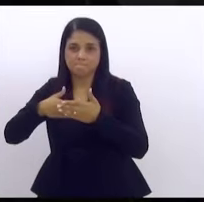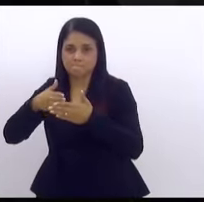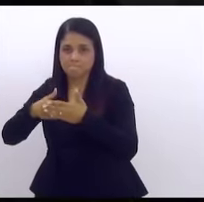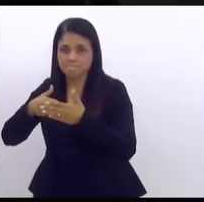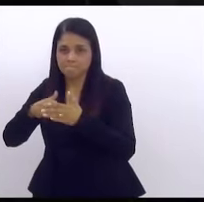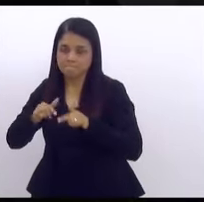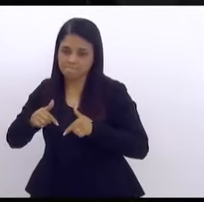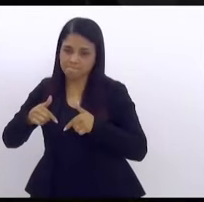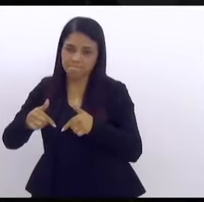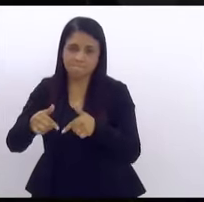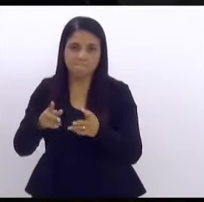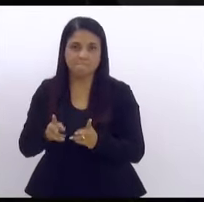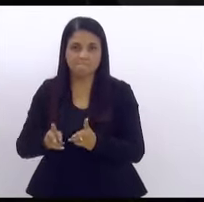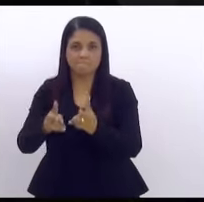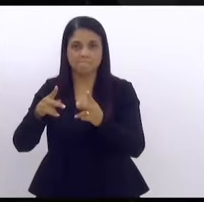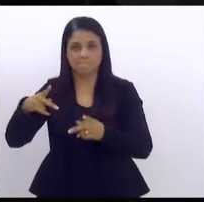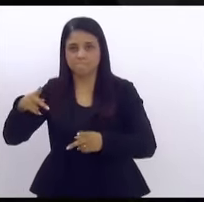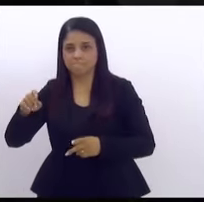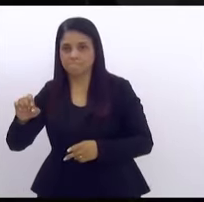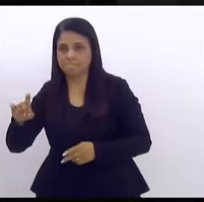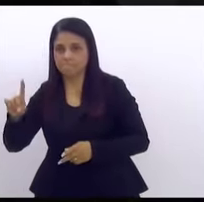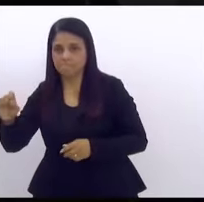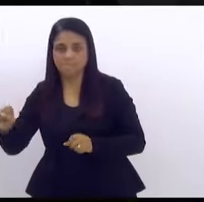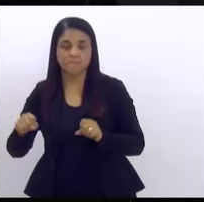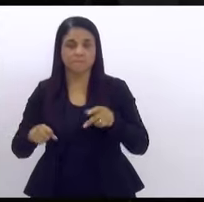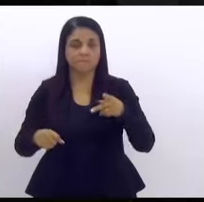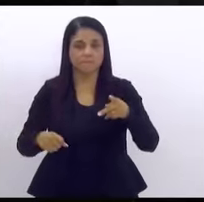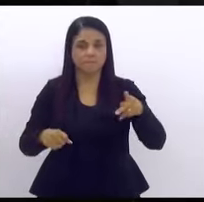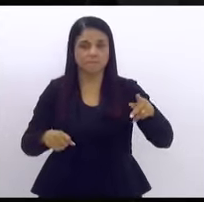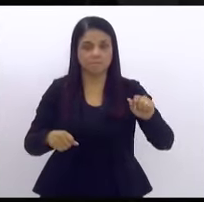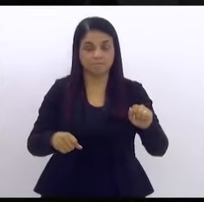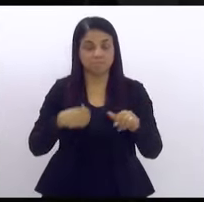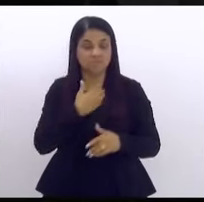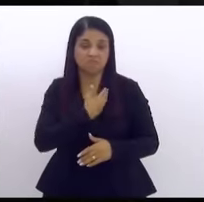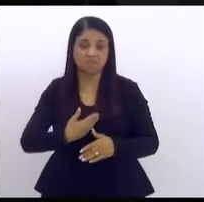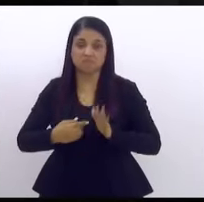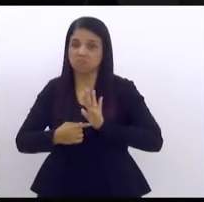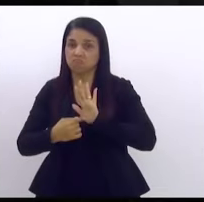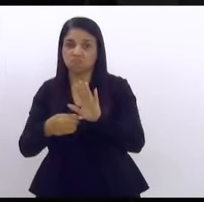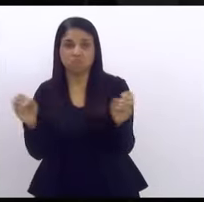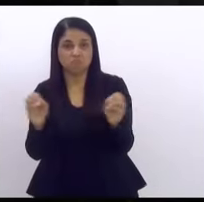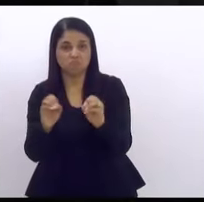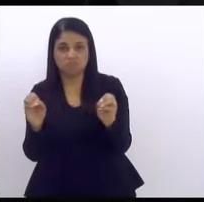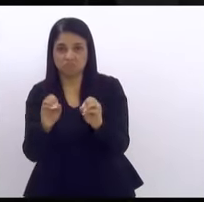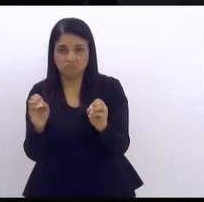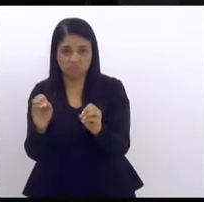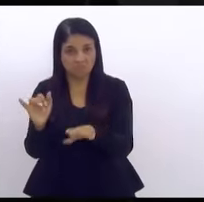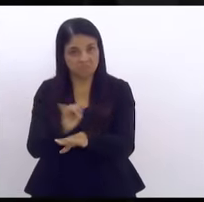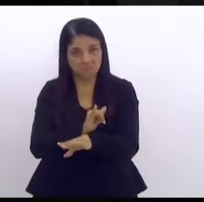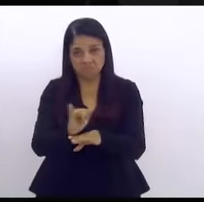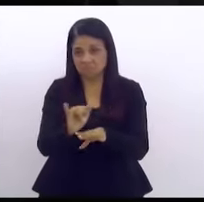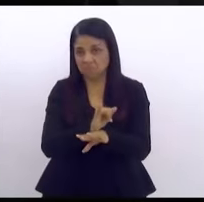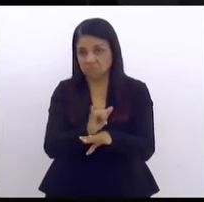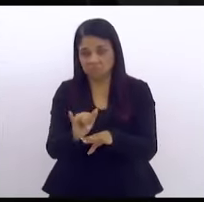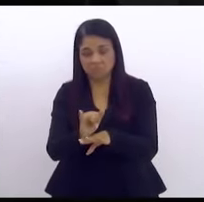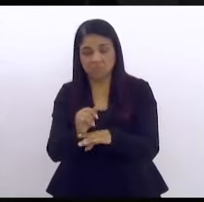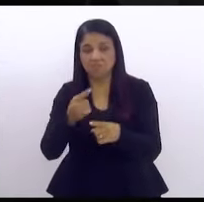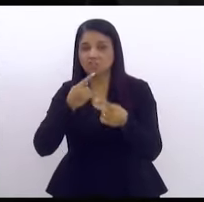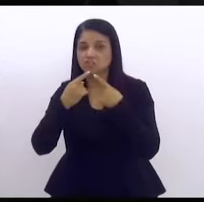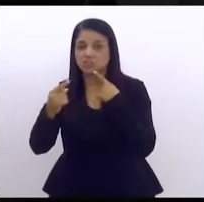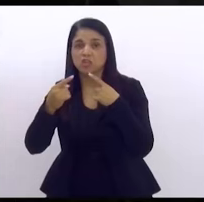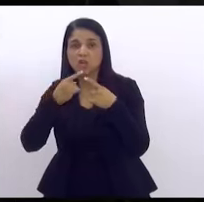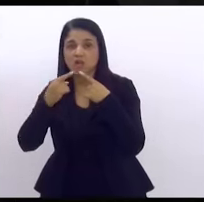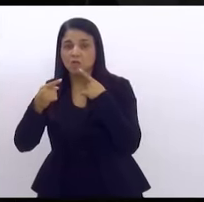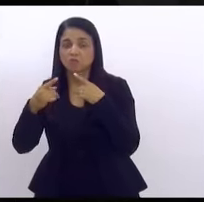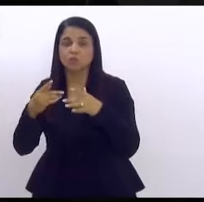de seguirmos. E como o governador não apresentou qualquer forma de diálogo com o